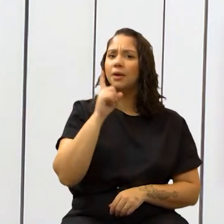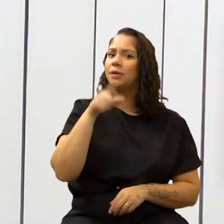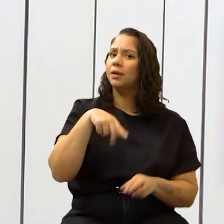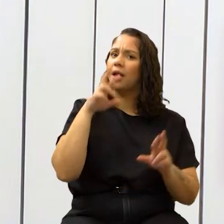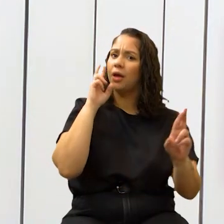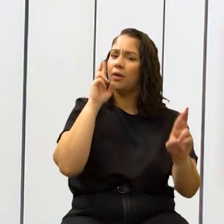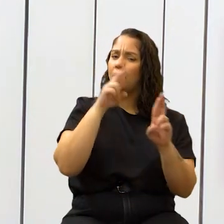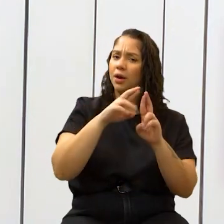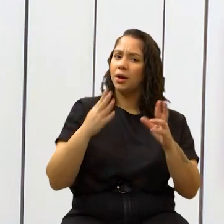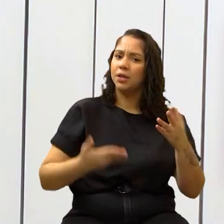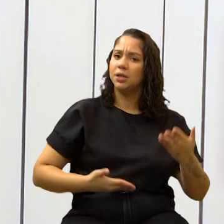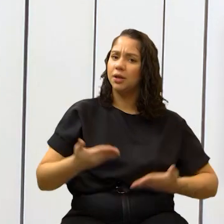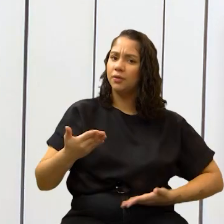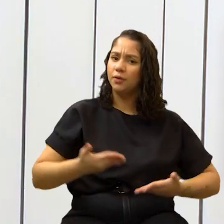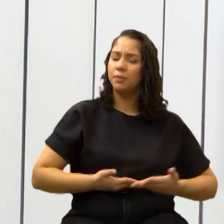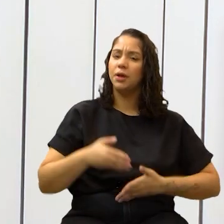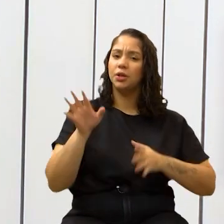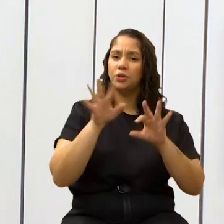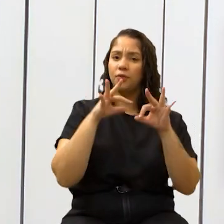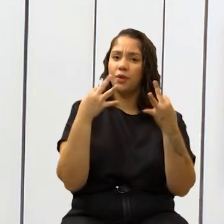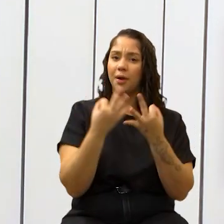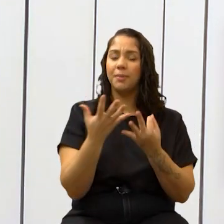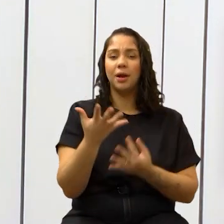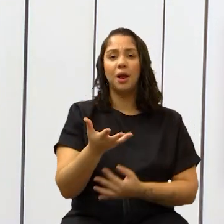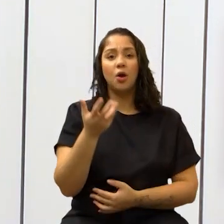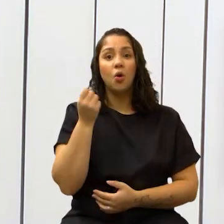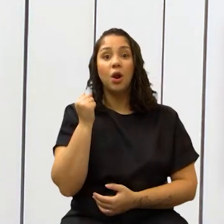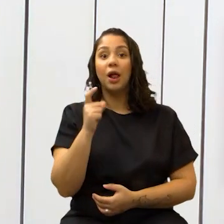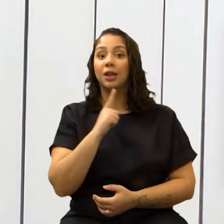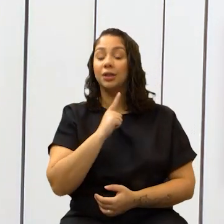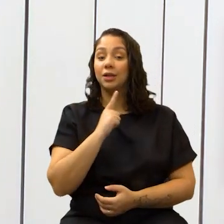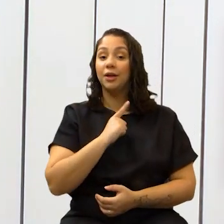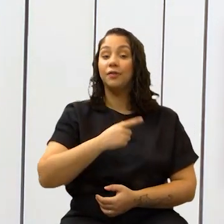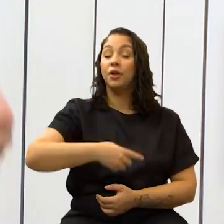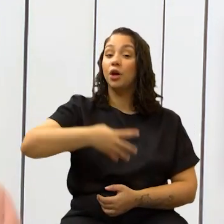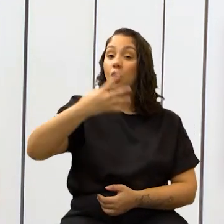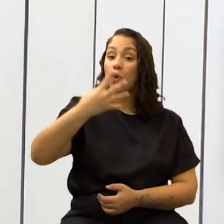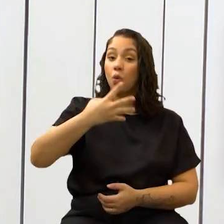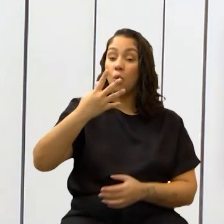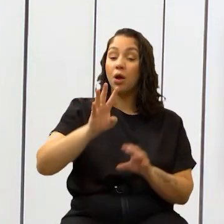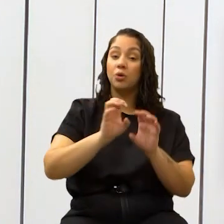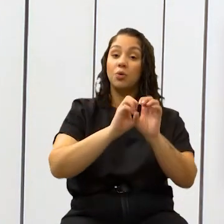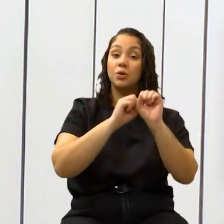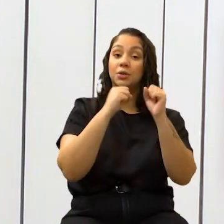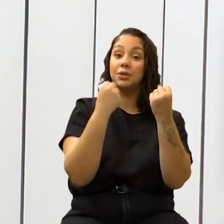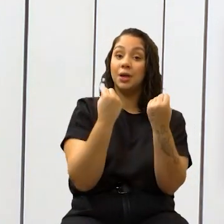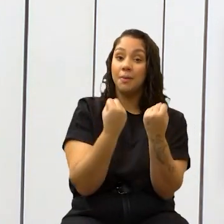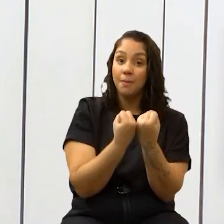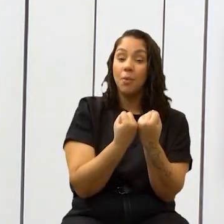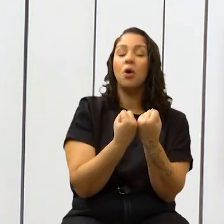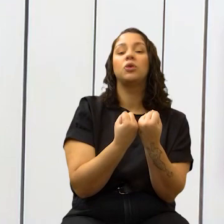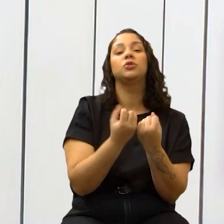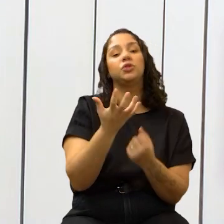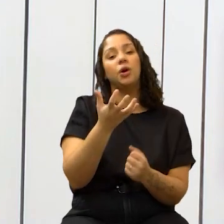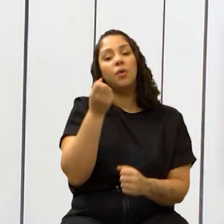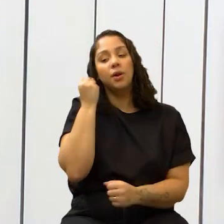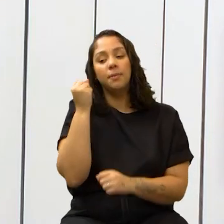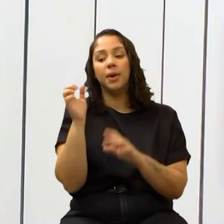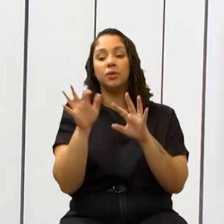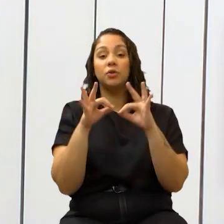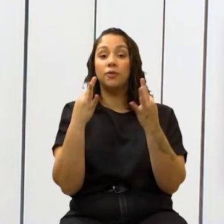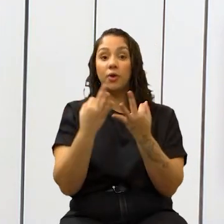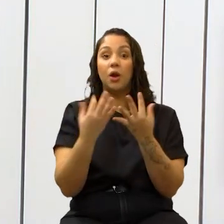Campinas é referência no serviço de família acolhedora. Recebeu o 4º Simpósio Internacional de